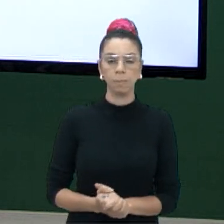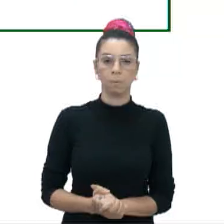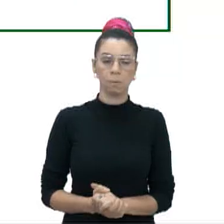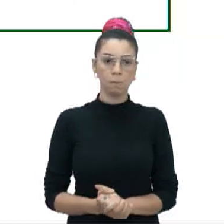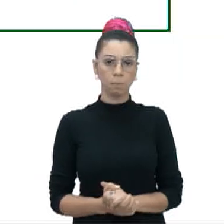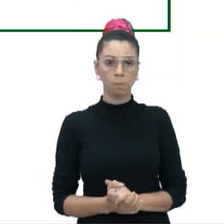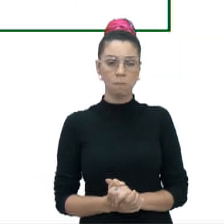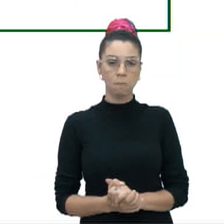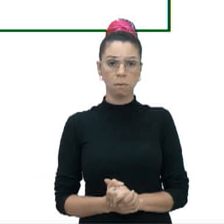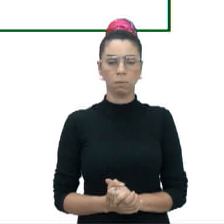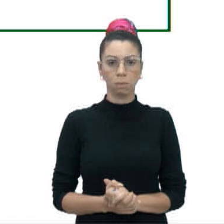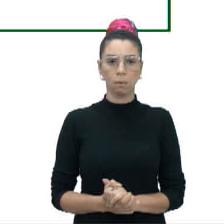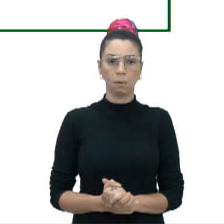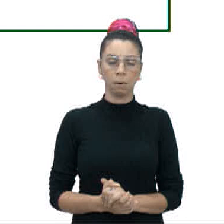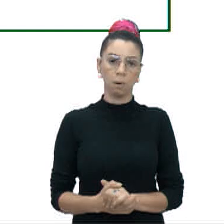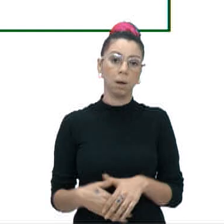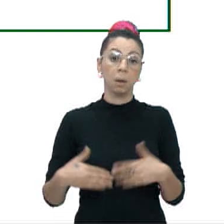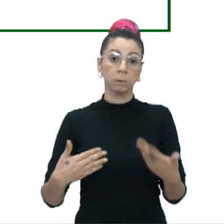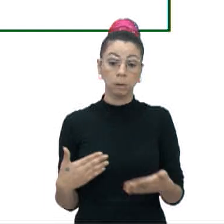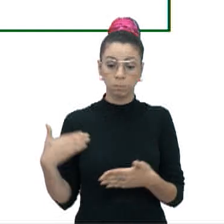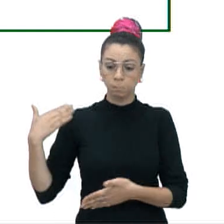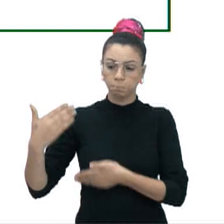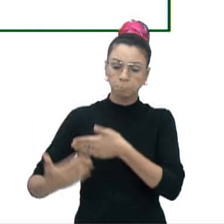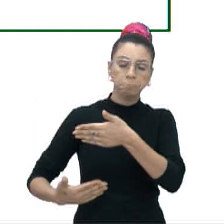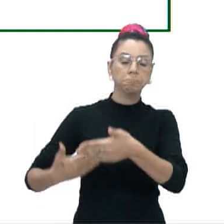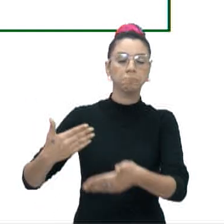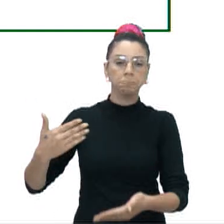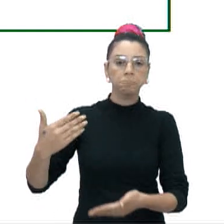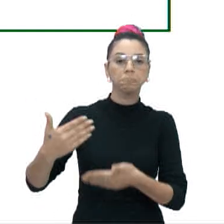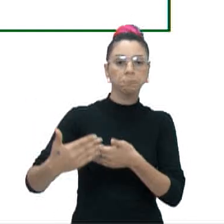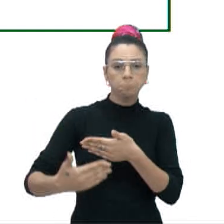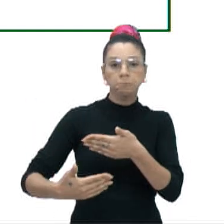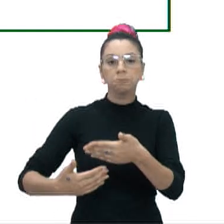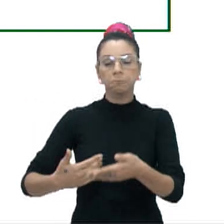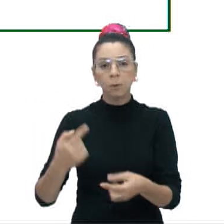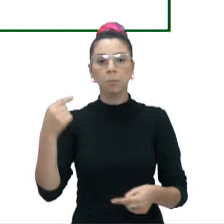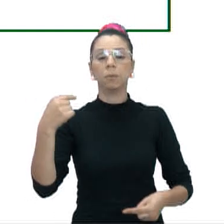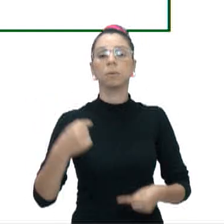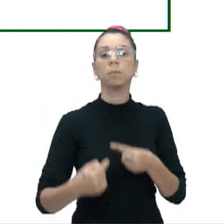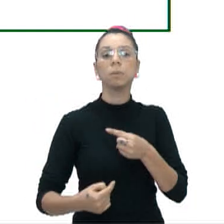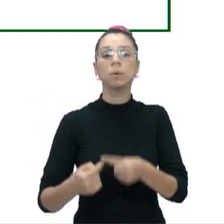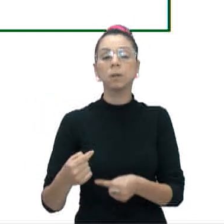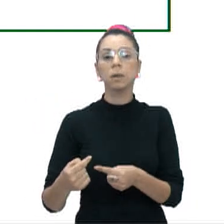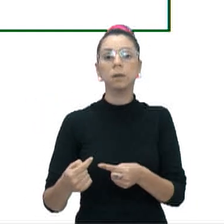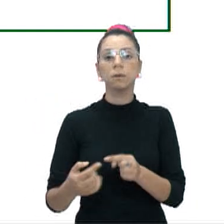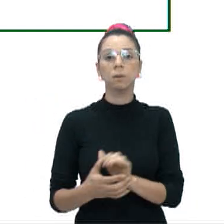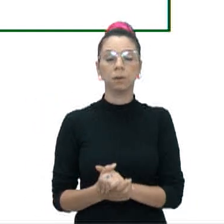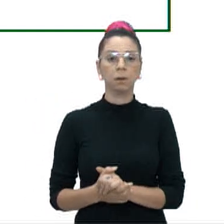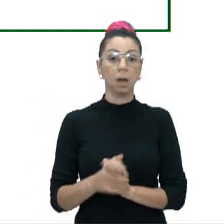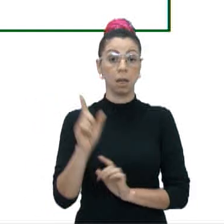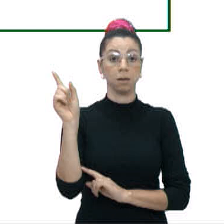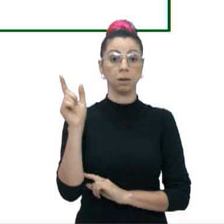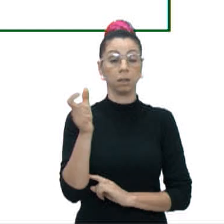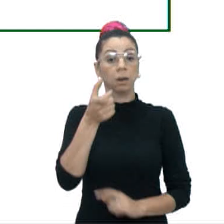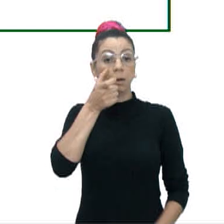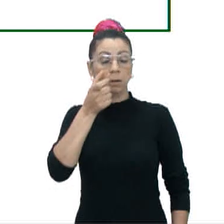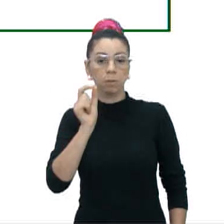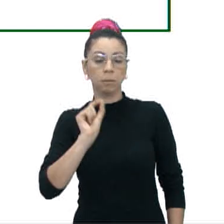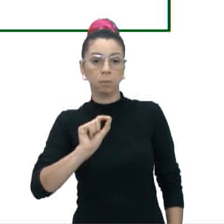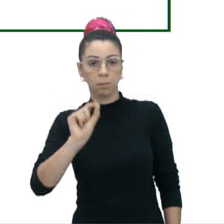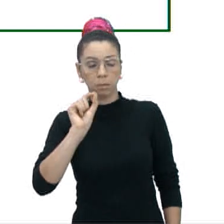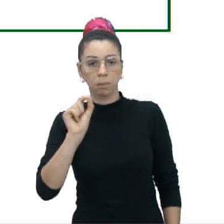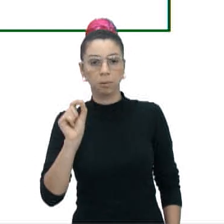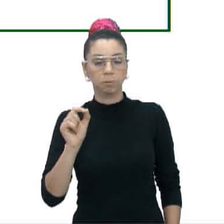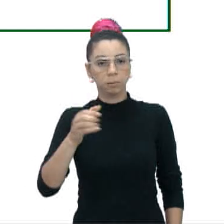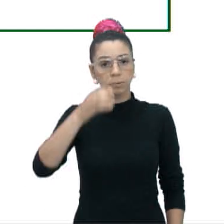Sua trajetória nas ideias políticas mudaram um pouco durante toda a sua carreira. Isso aqui é interessante, porque mostra